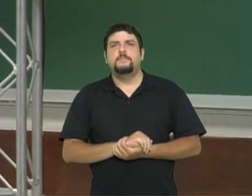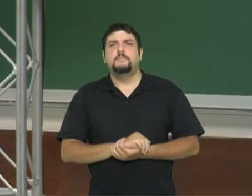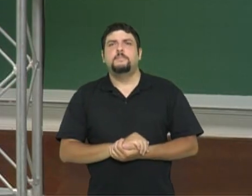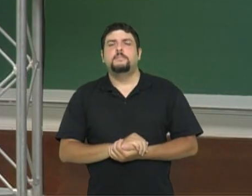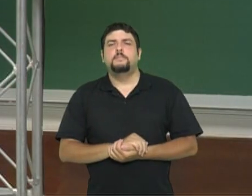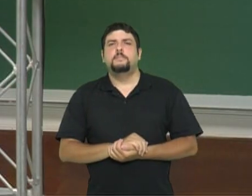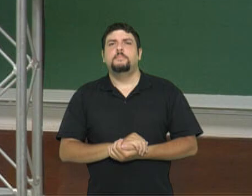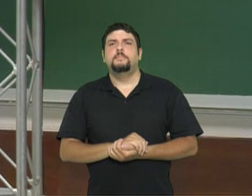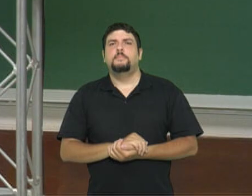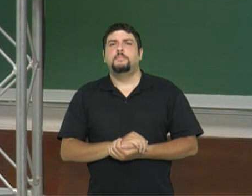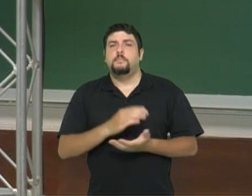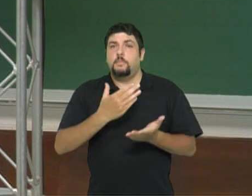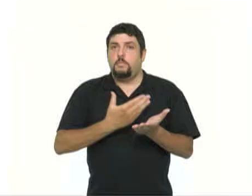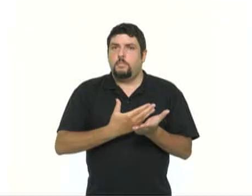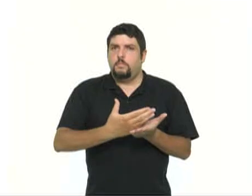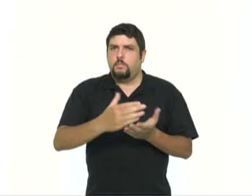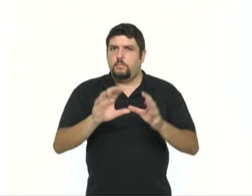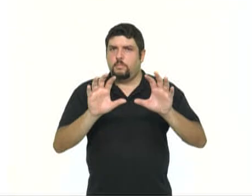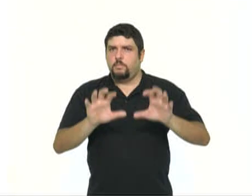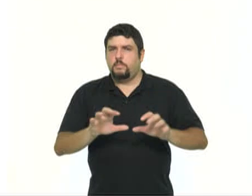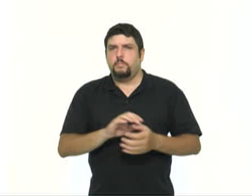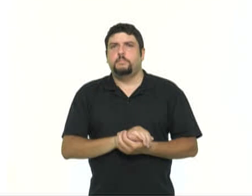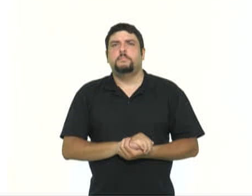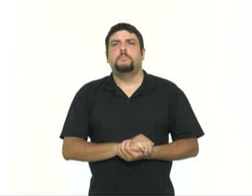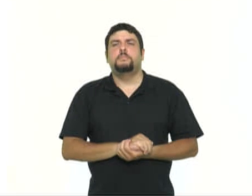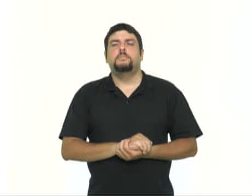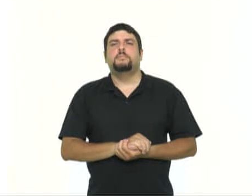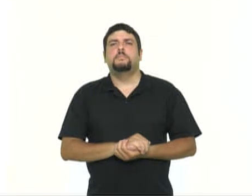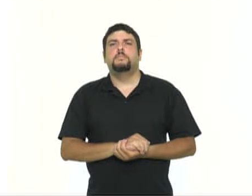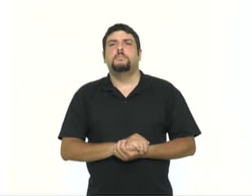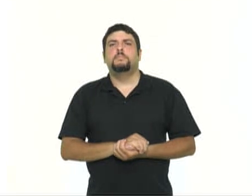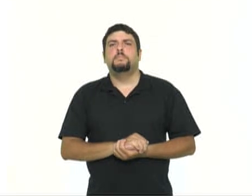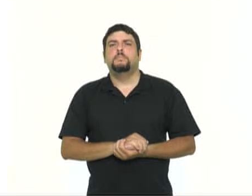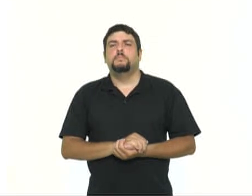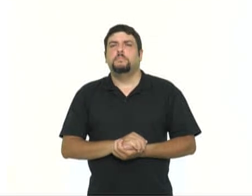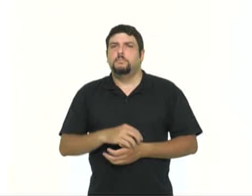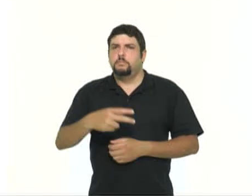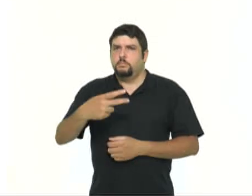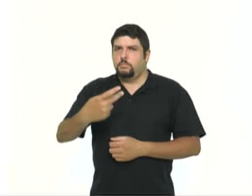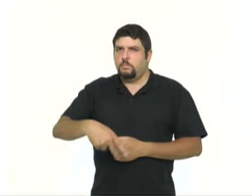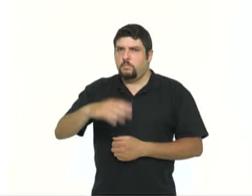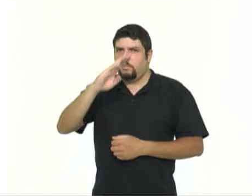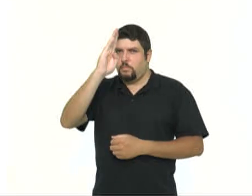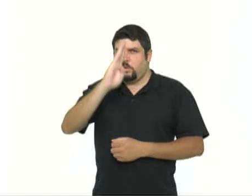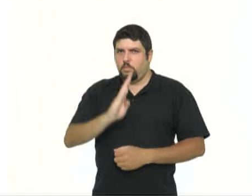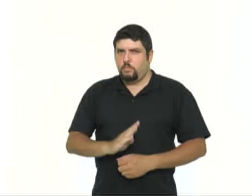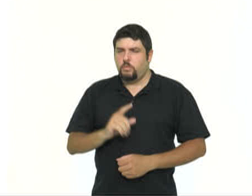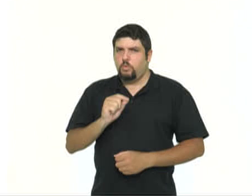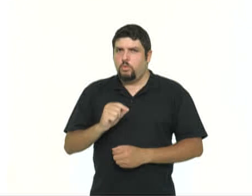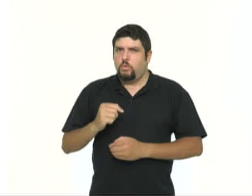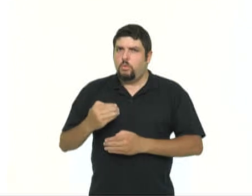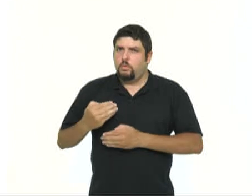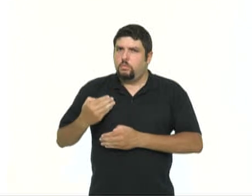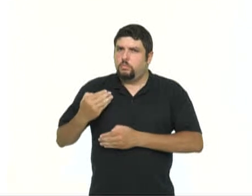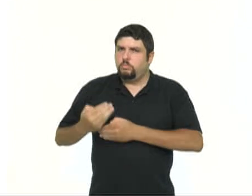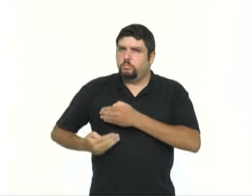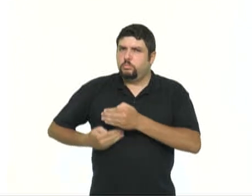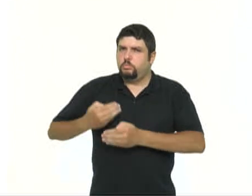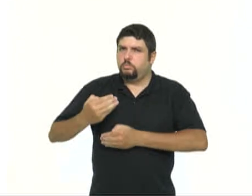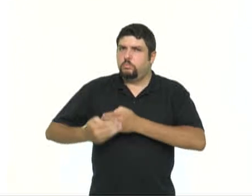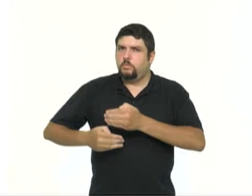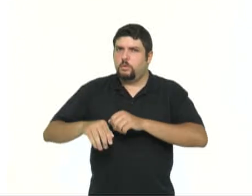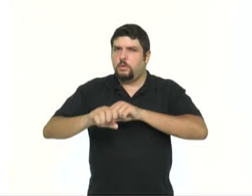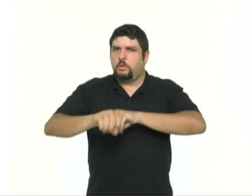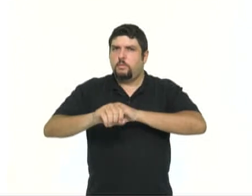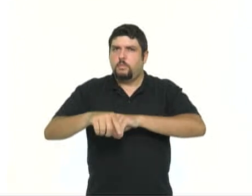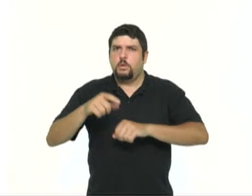Então, olha lá. Ele começa assim: no Brasil, o início do processo de educação de surdos remonta